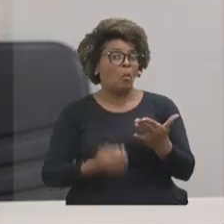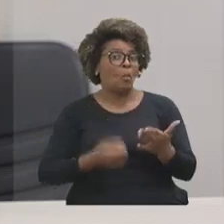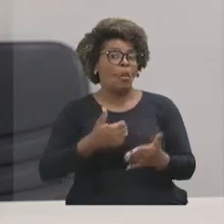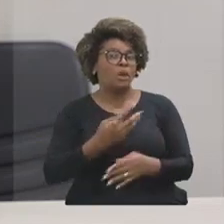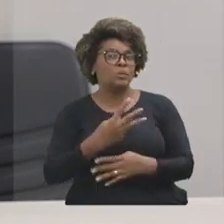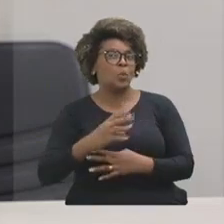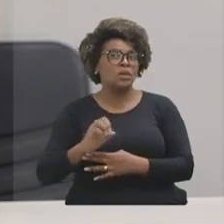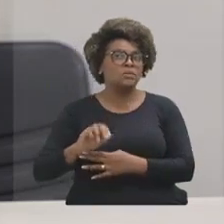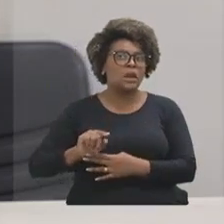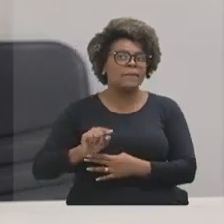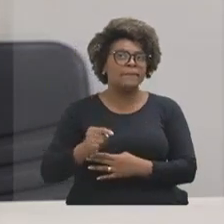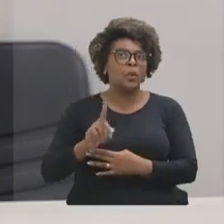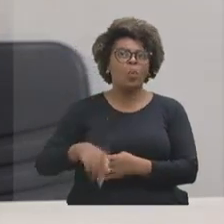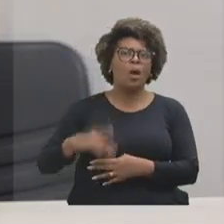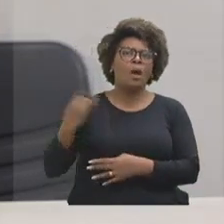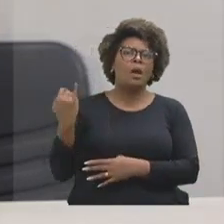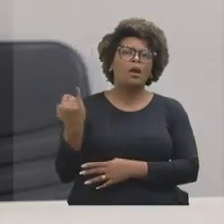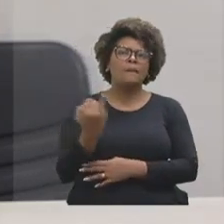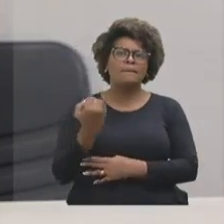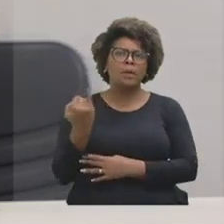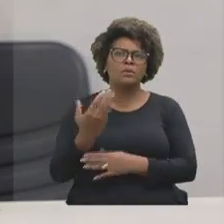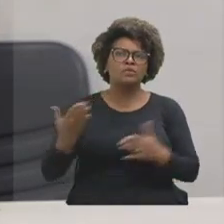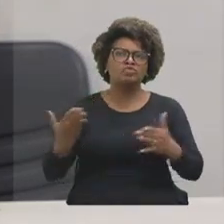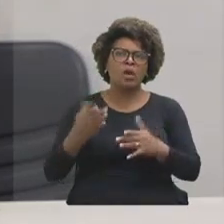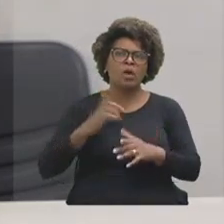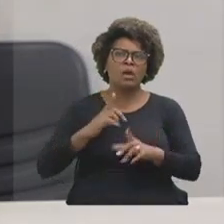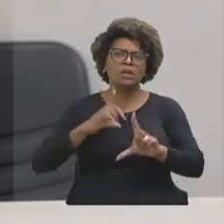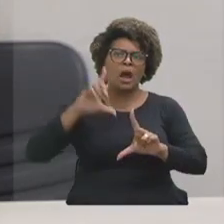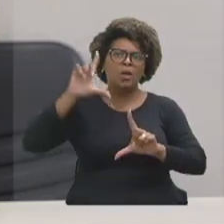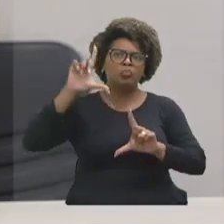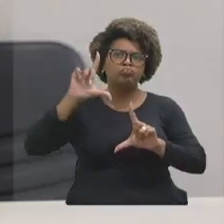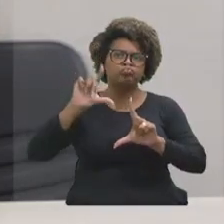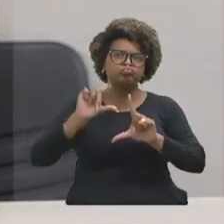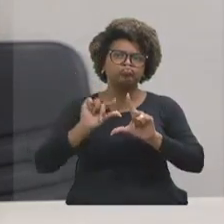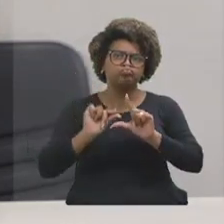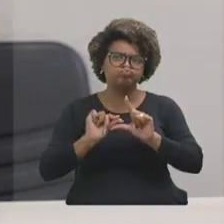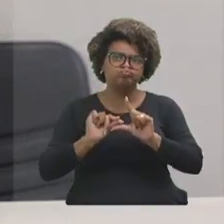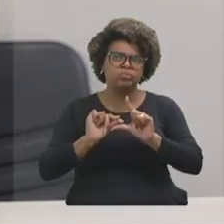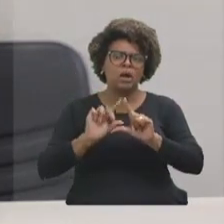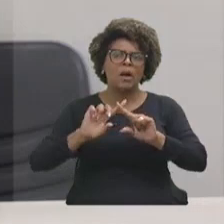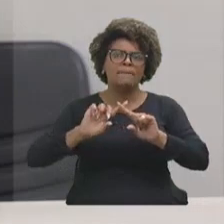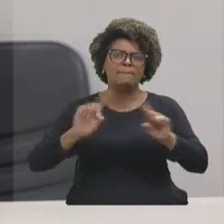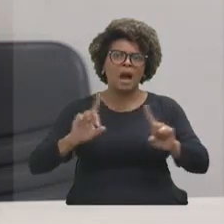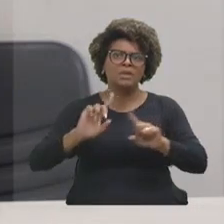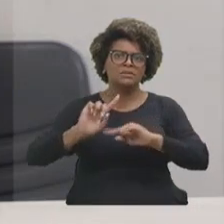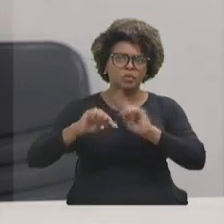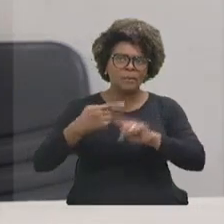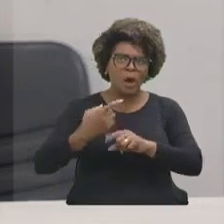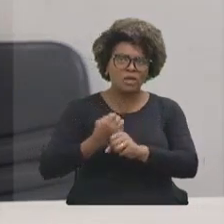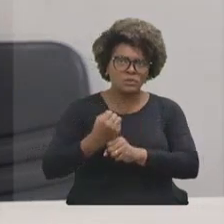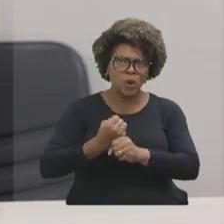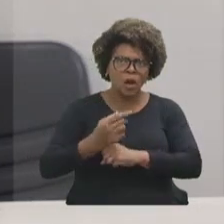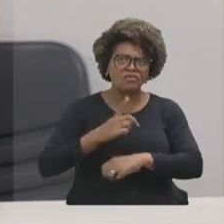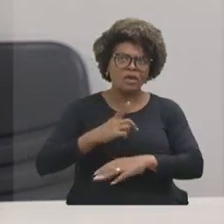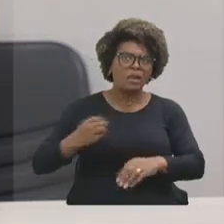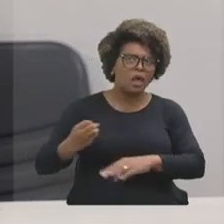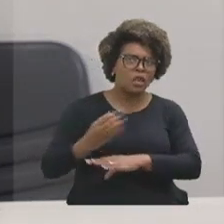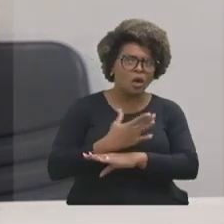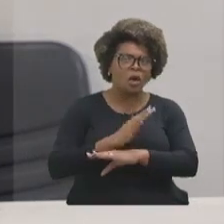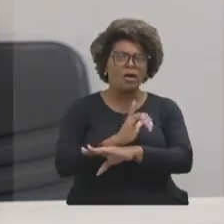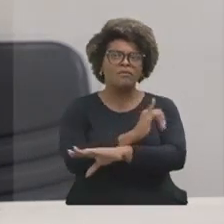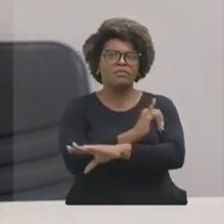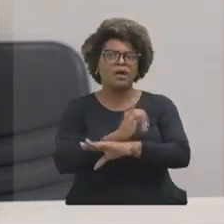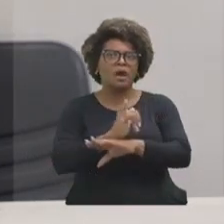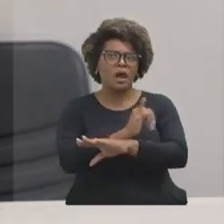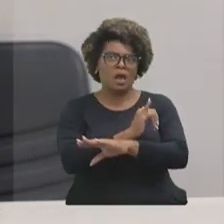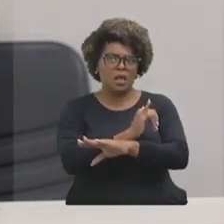estamos no momento de queda Mas a partir do ano que vem teremos uma nova estratégia fruto do da reparação